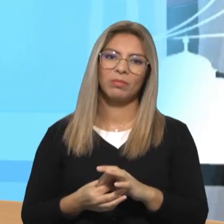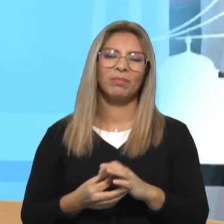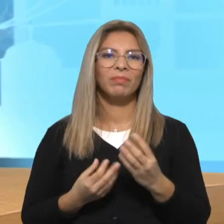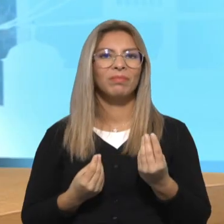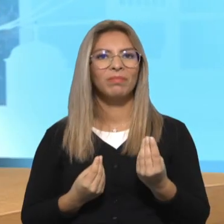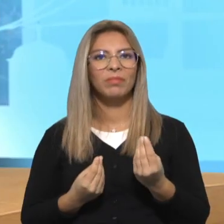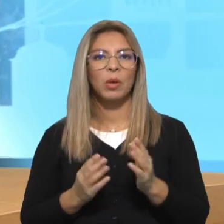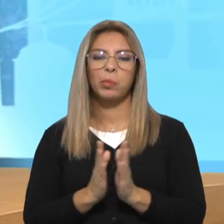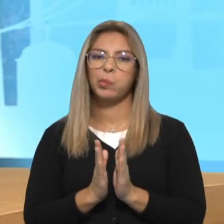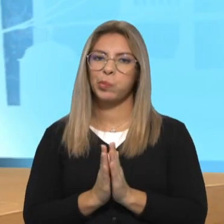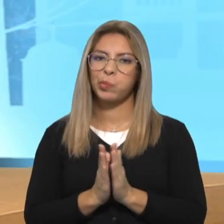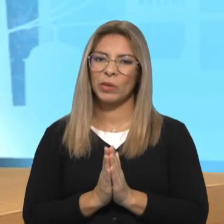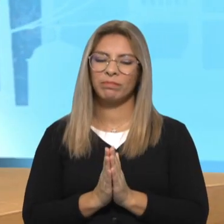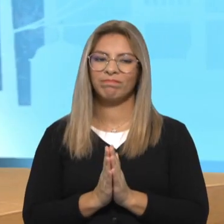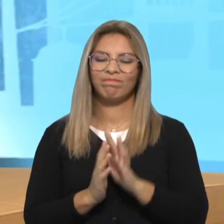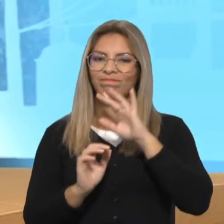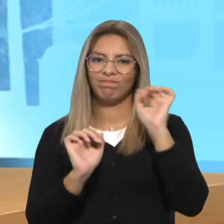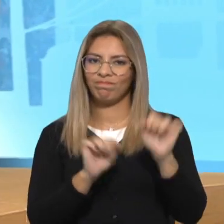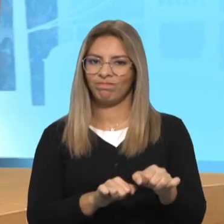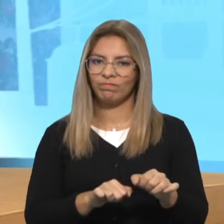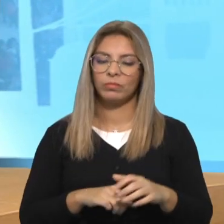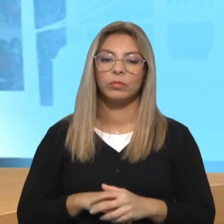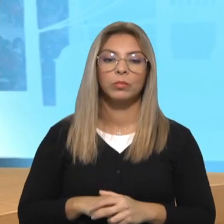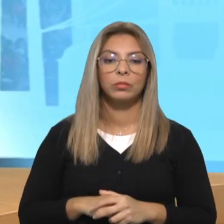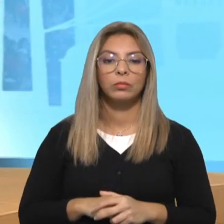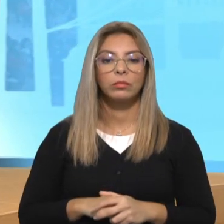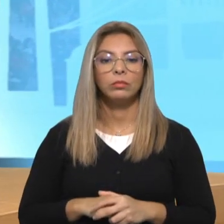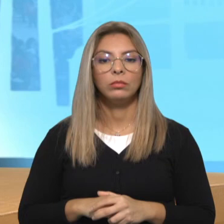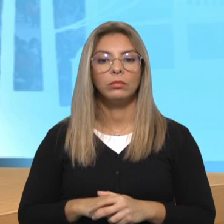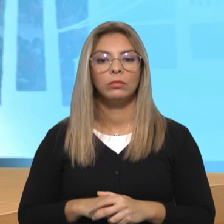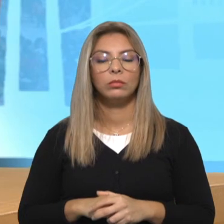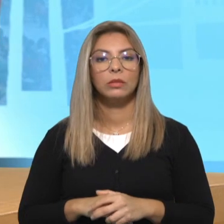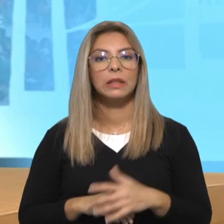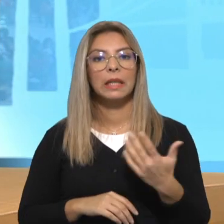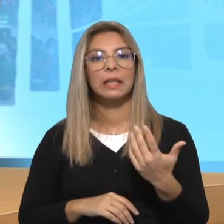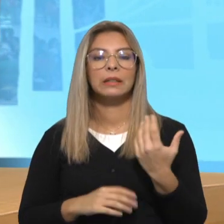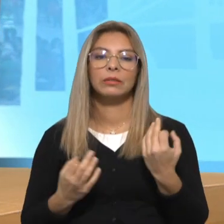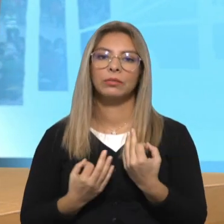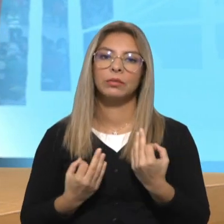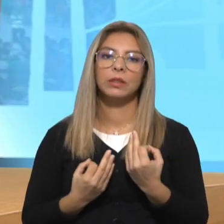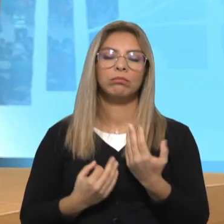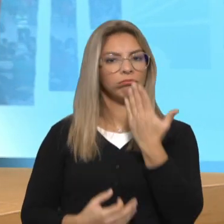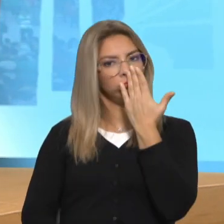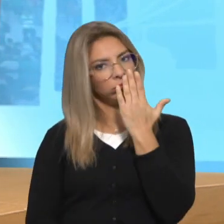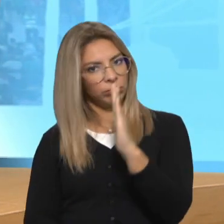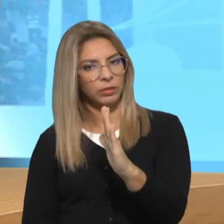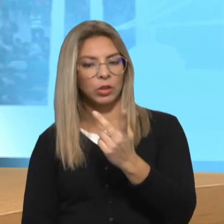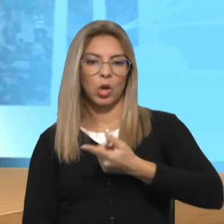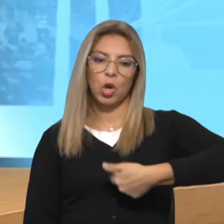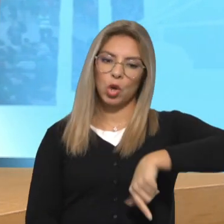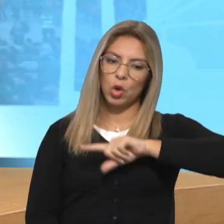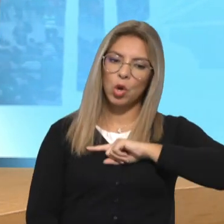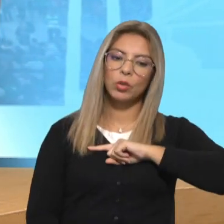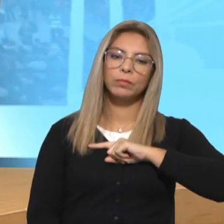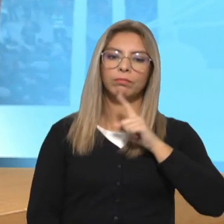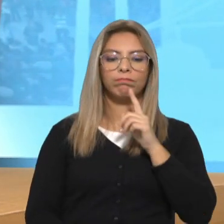orar. Se bem que depois eles têm também, nesta sinodalidade, eles depois têm a frontalidade de dizer nós fazemos orações